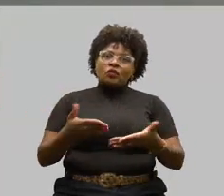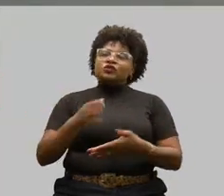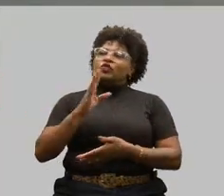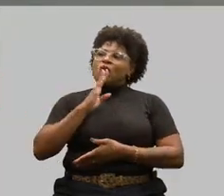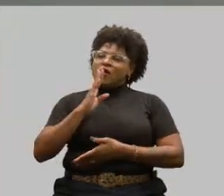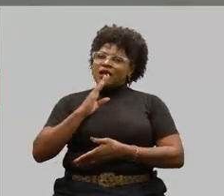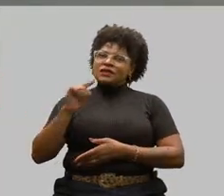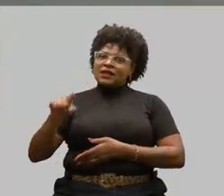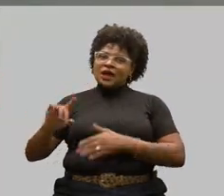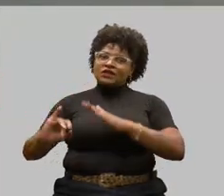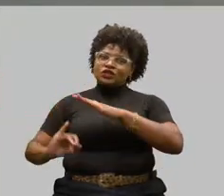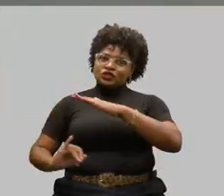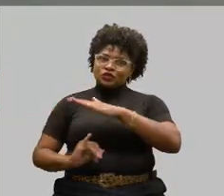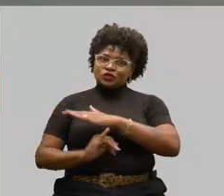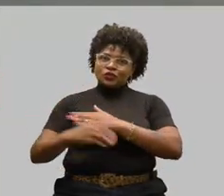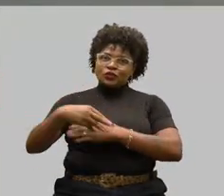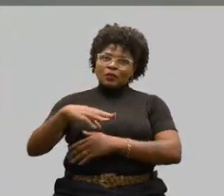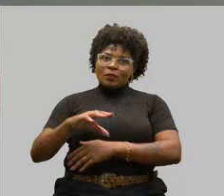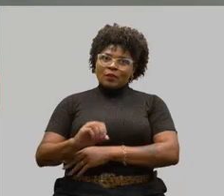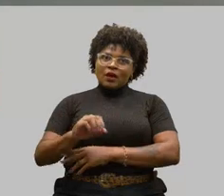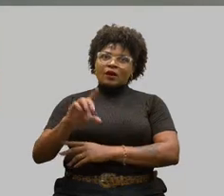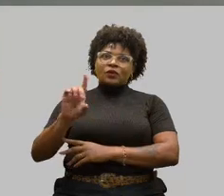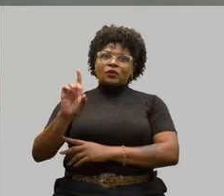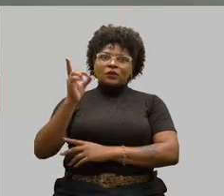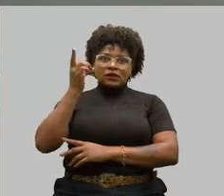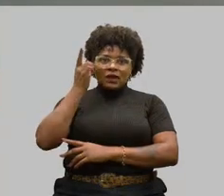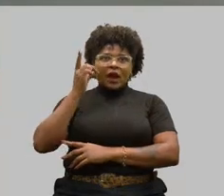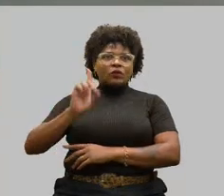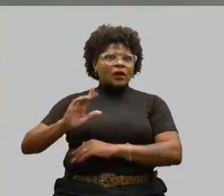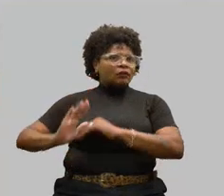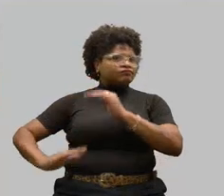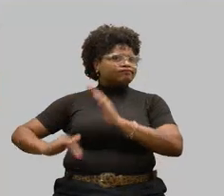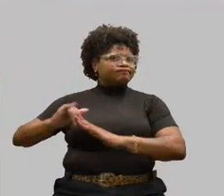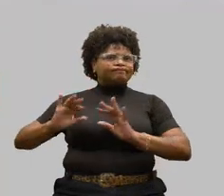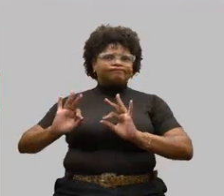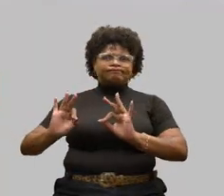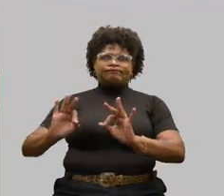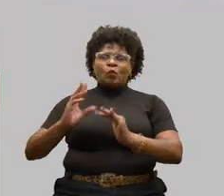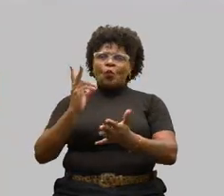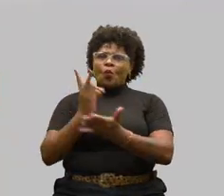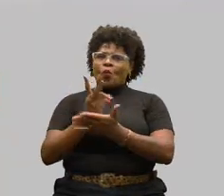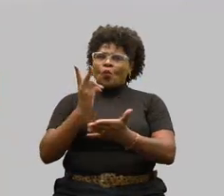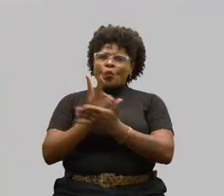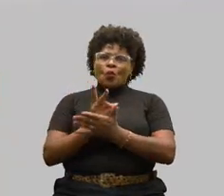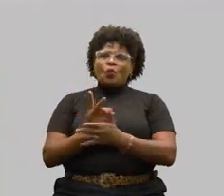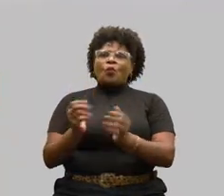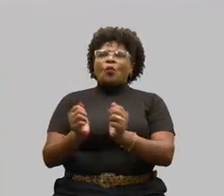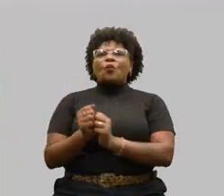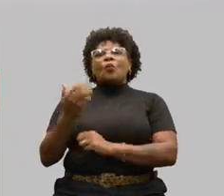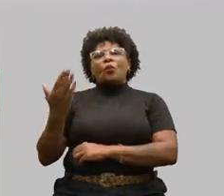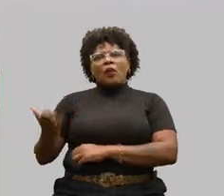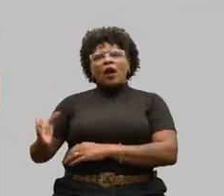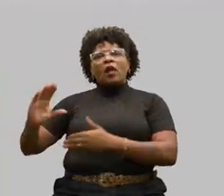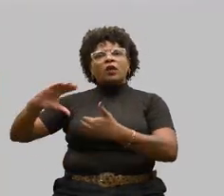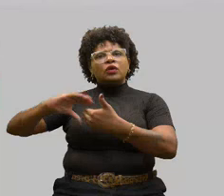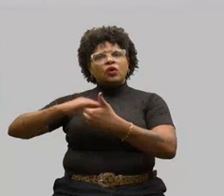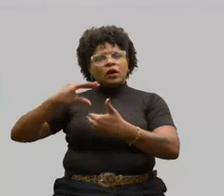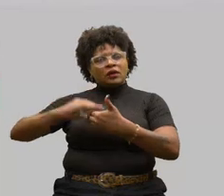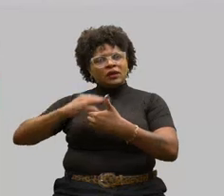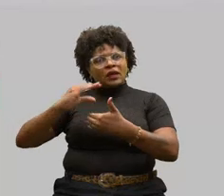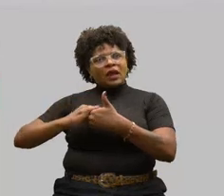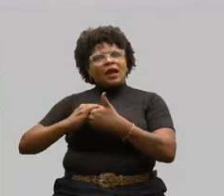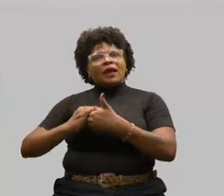uma profissional assim excelente E continuo com ela e ela que nos orienta e faz a ponte né é o Gabriel